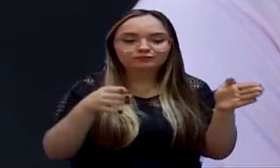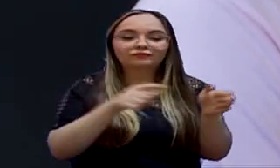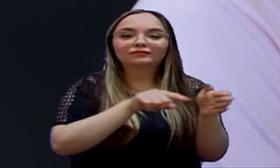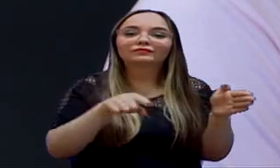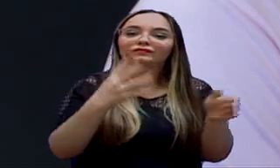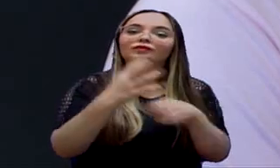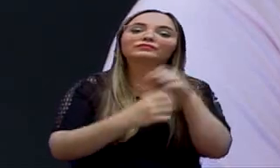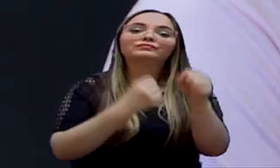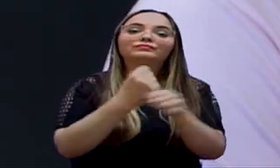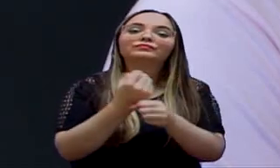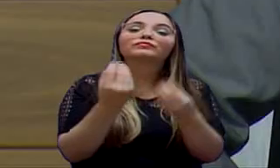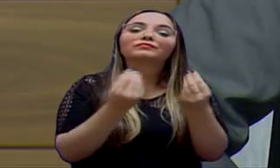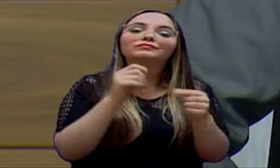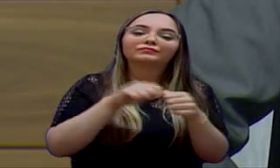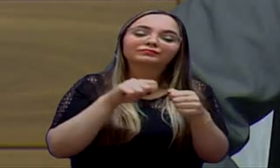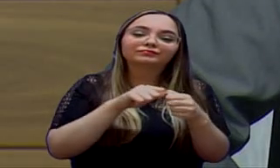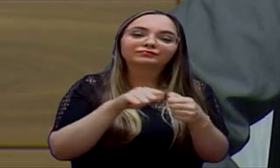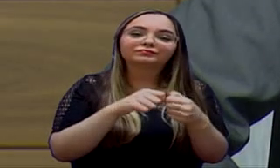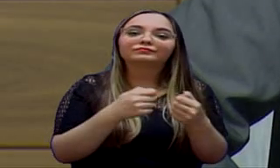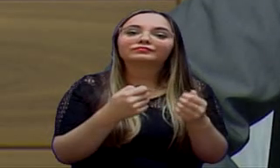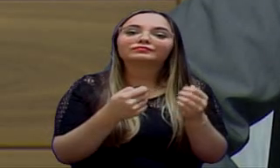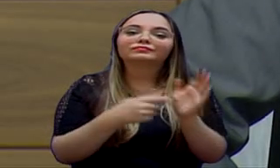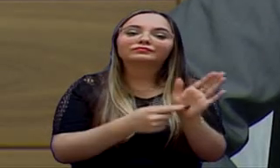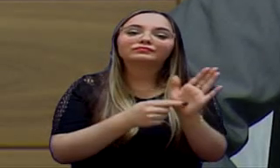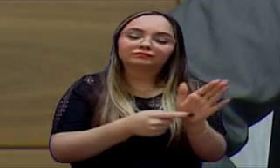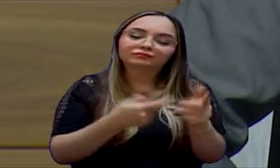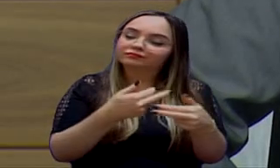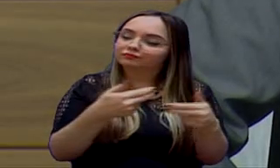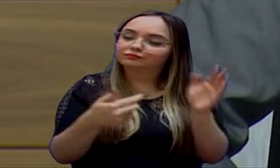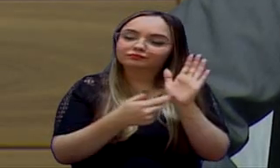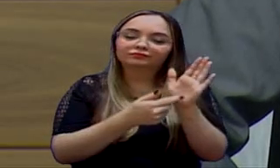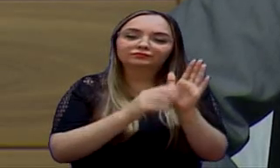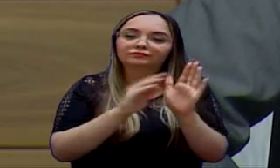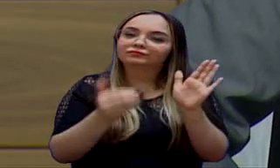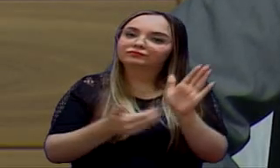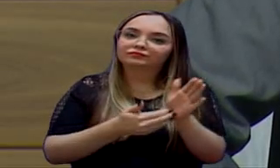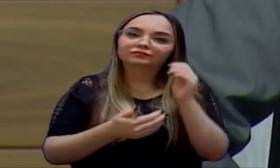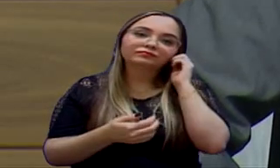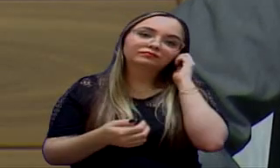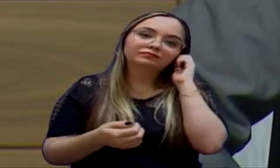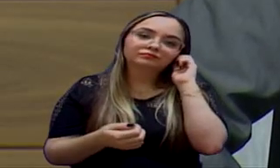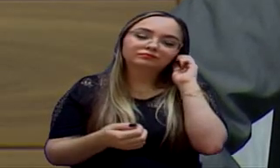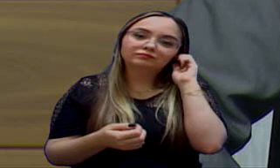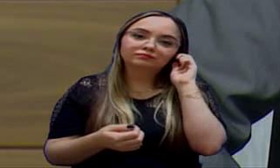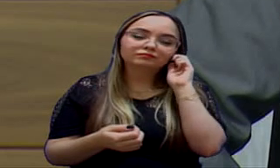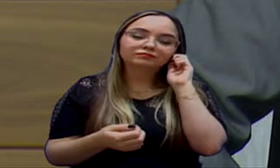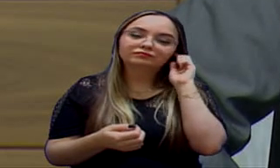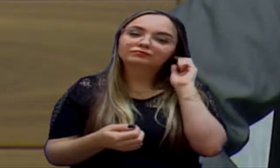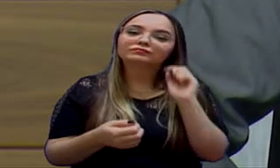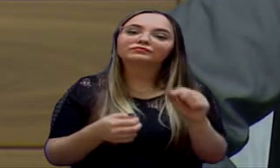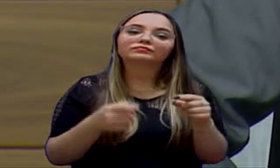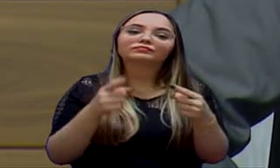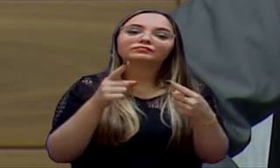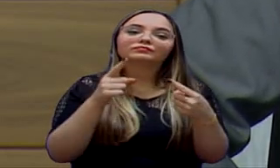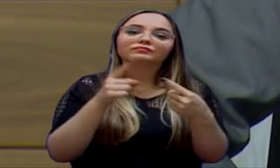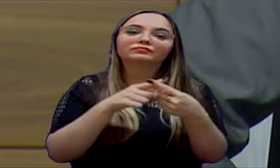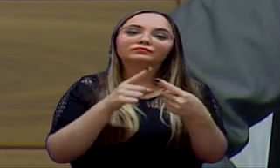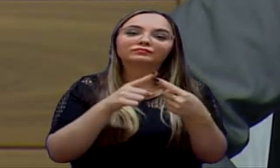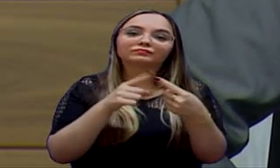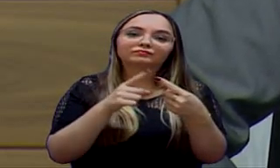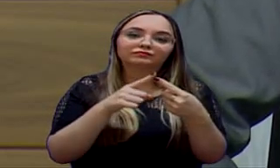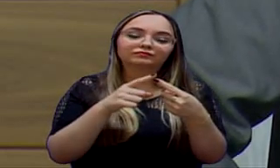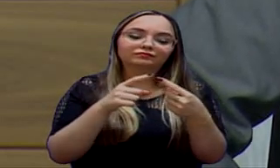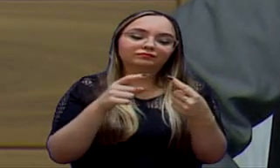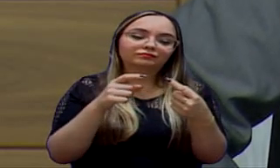terceiro segundo terceiro e quarto ano daquele mandato e no primeiro ano do mandato